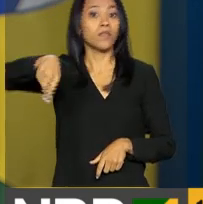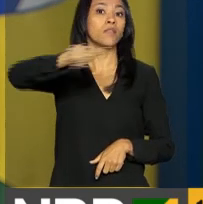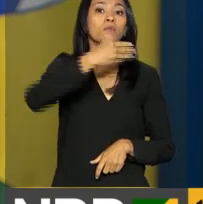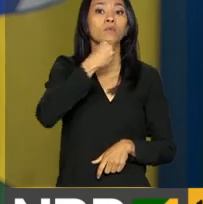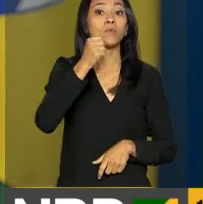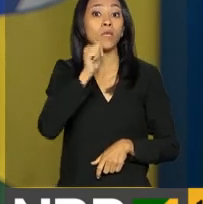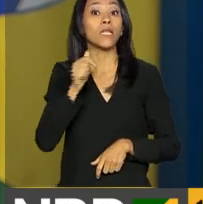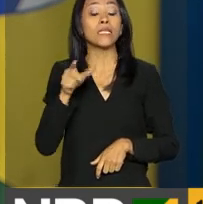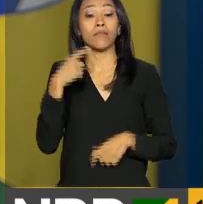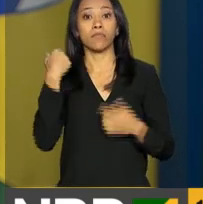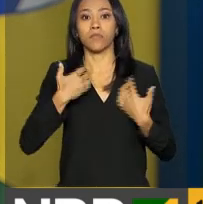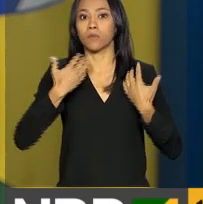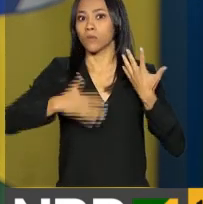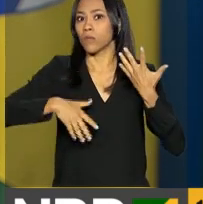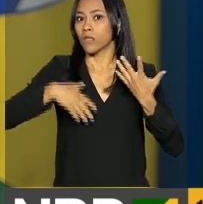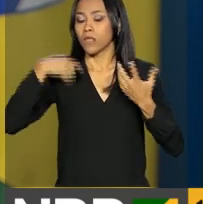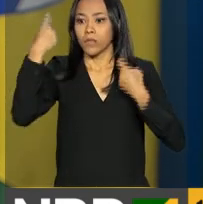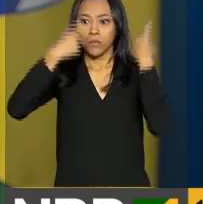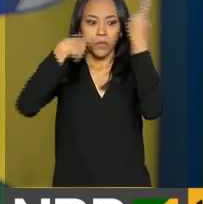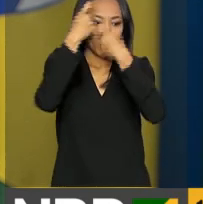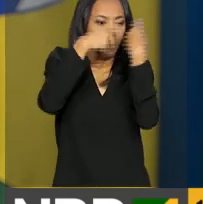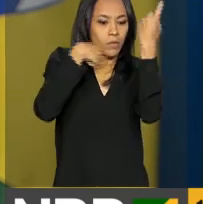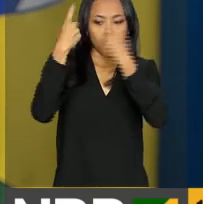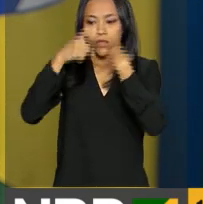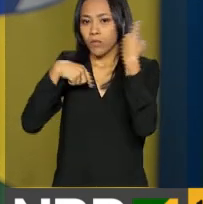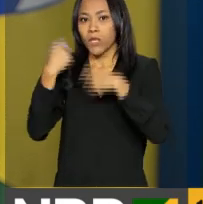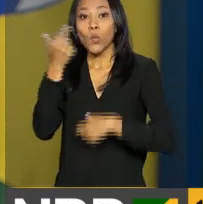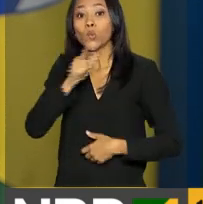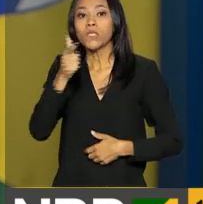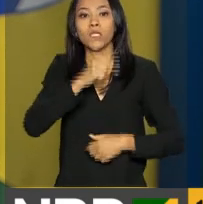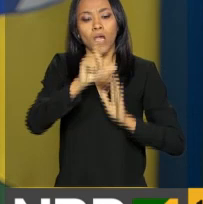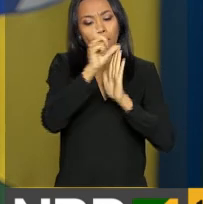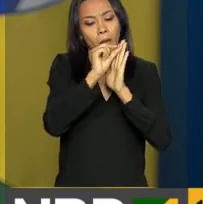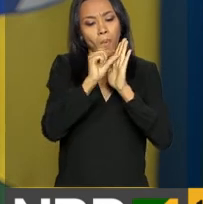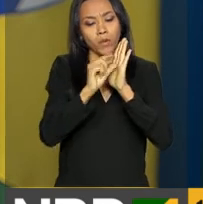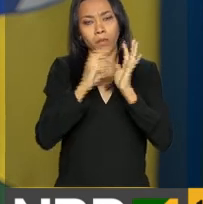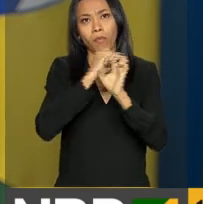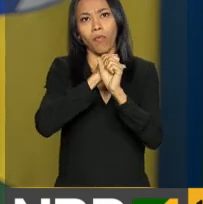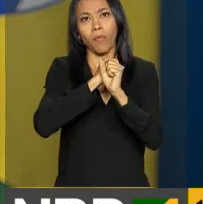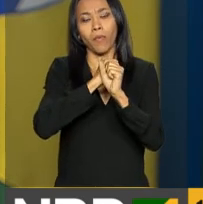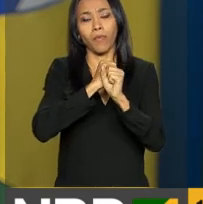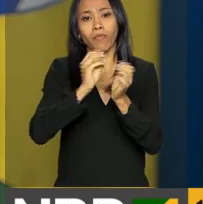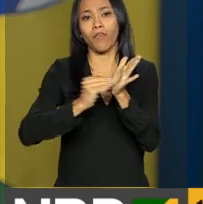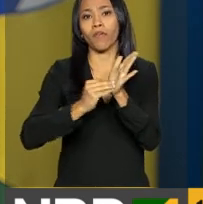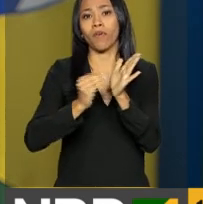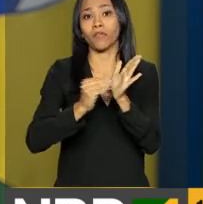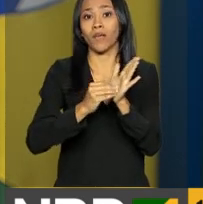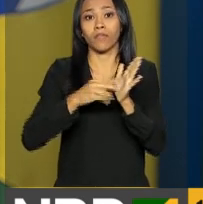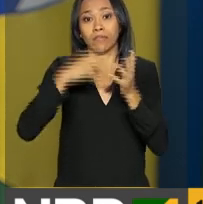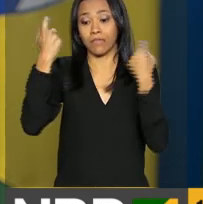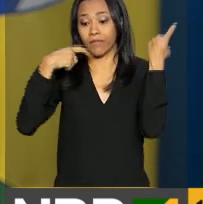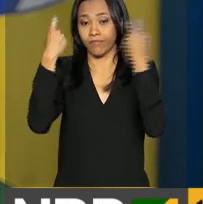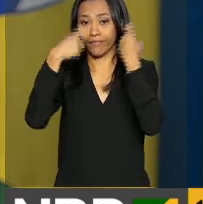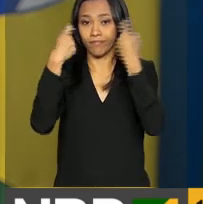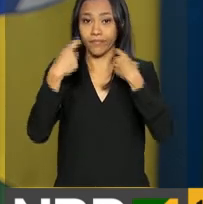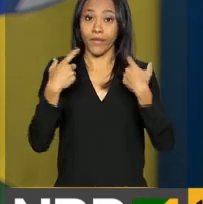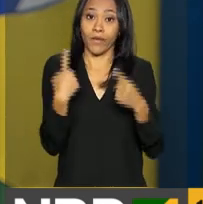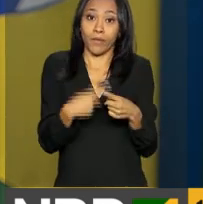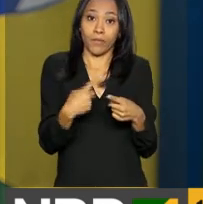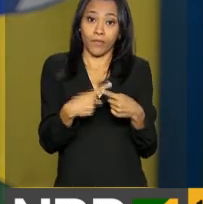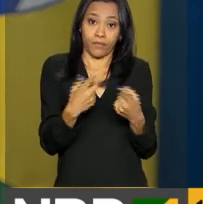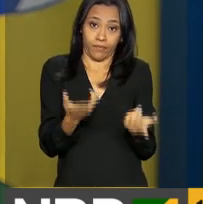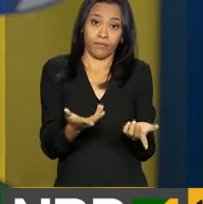angústia extraordinária, não conseguiam fechar o seu balanço, nós fizemos algo que não estava sequer previsto no